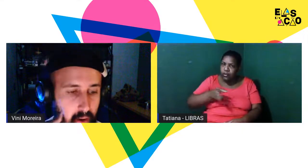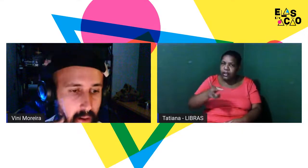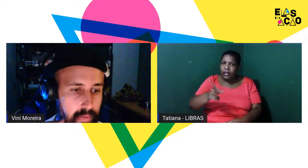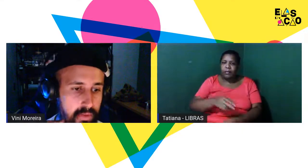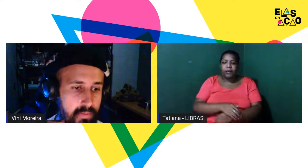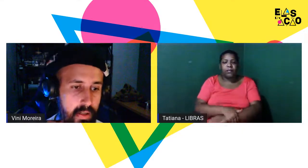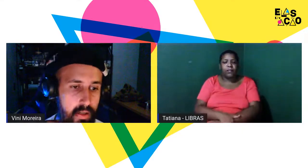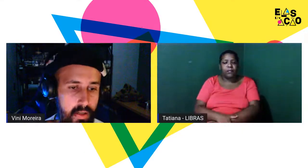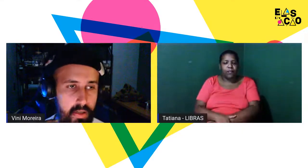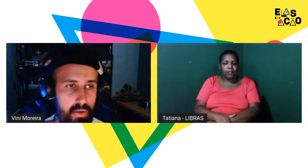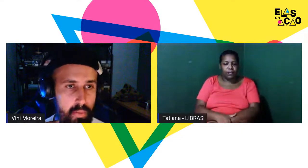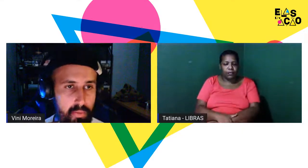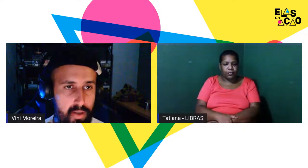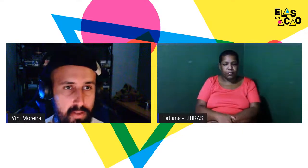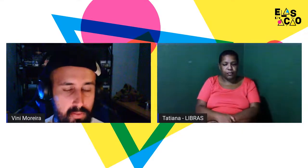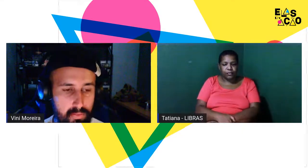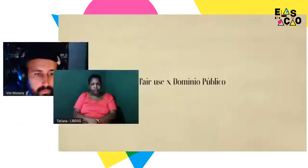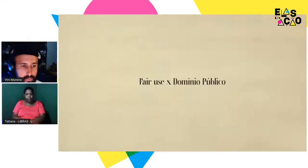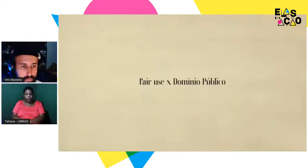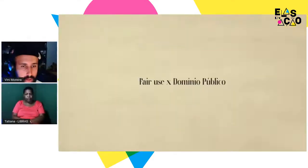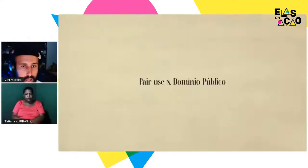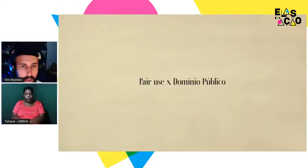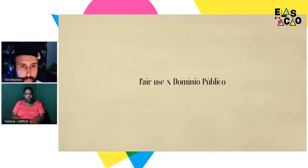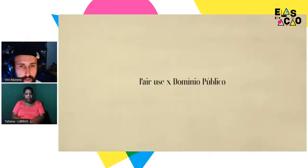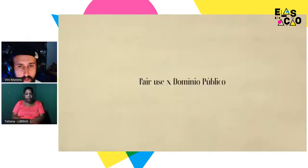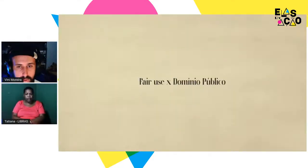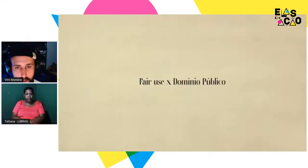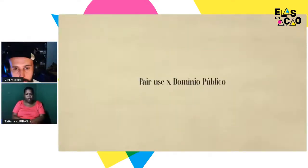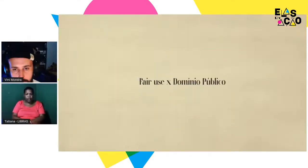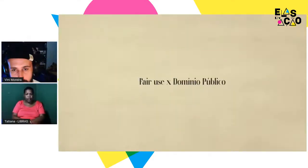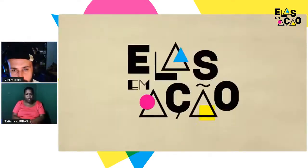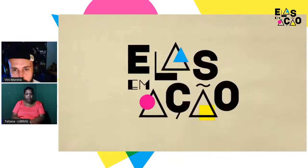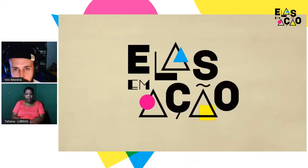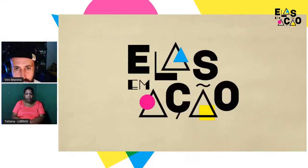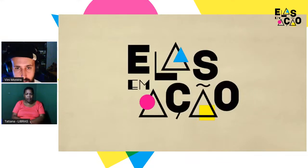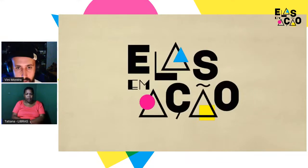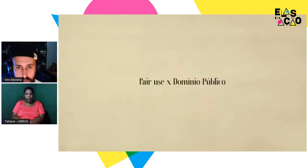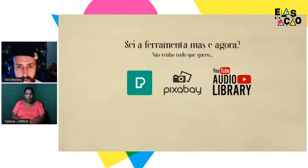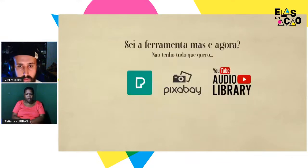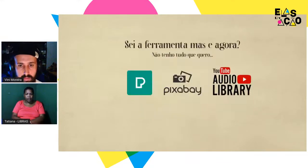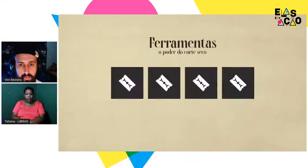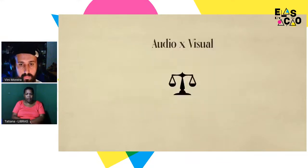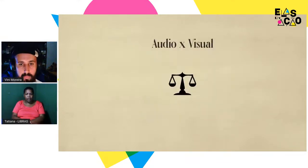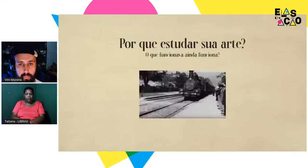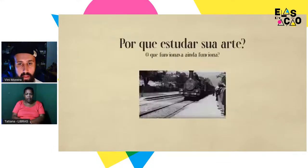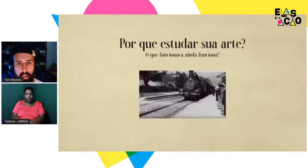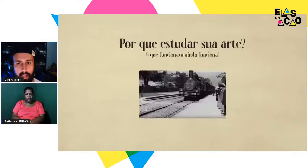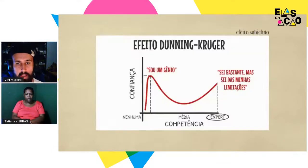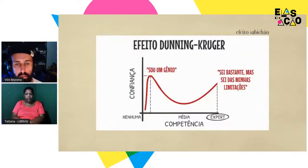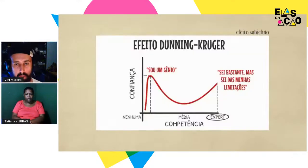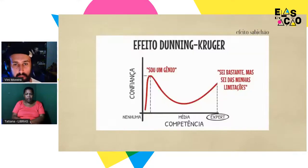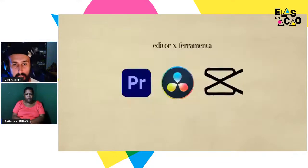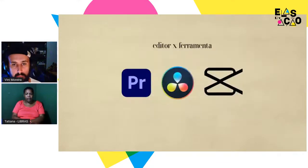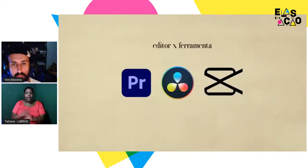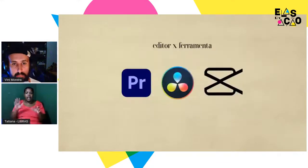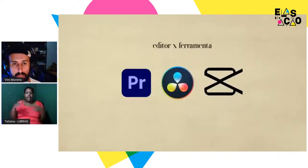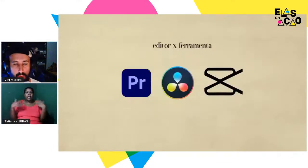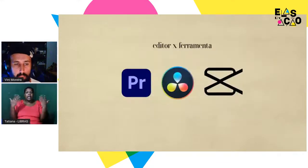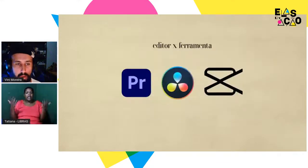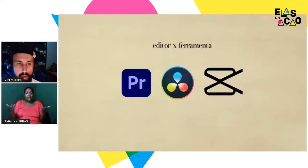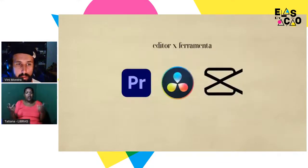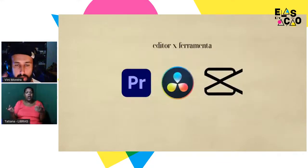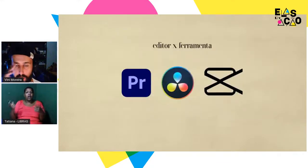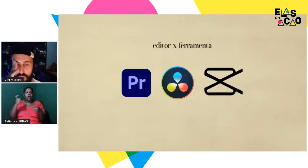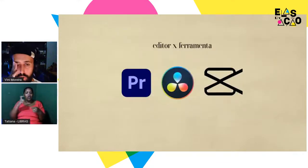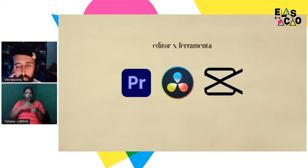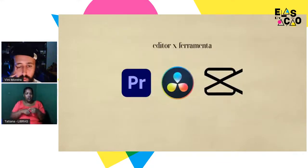volta me apresentação lá o rapidinho só para fazer um apanhado geral então voltando